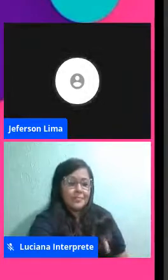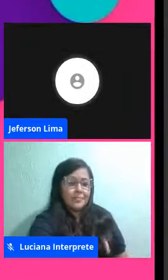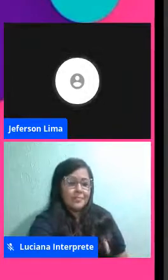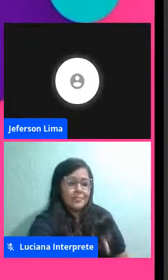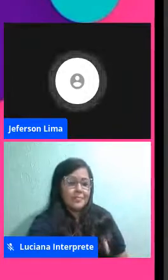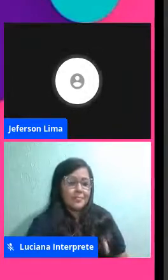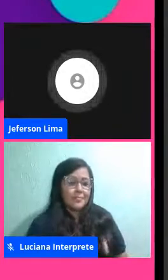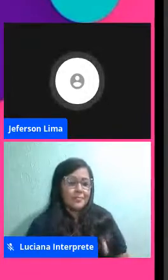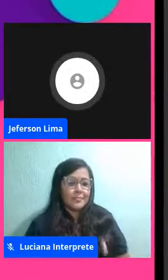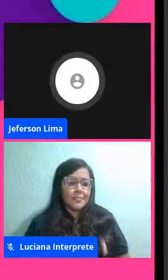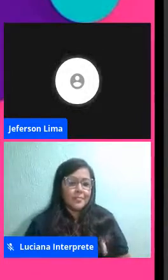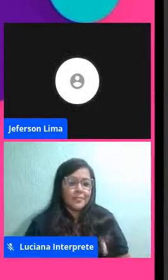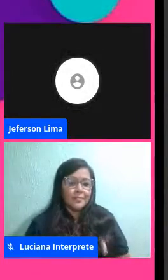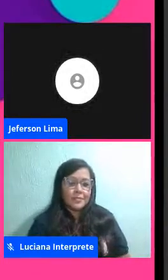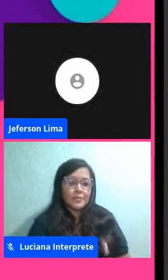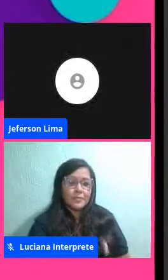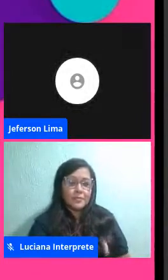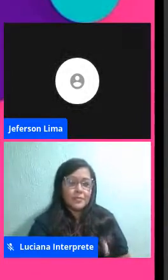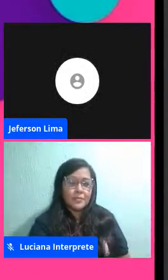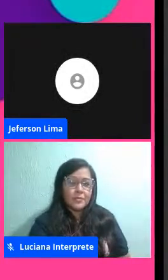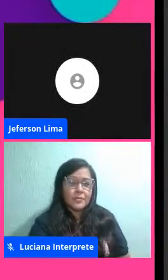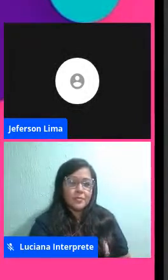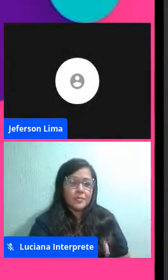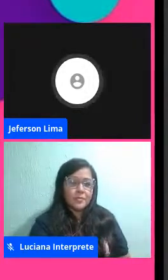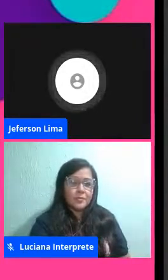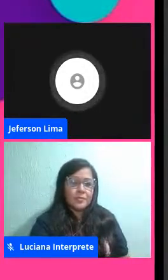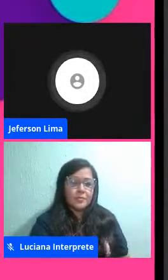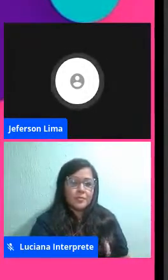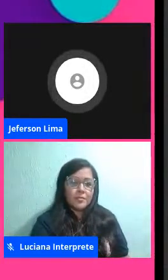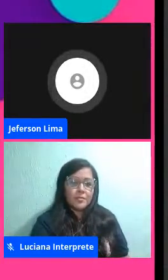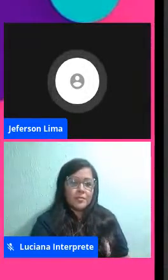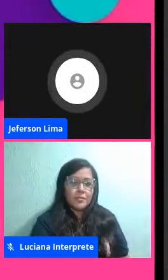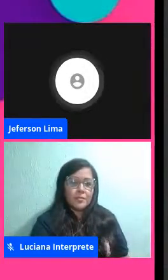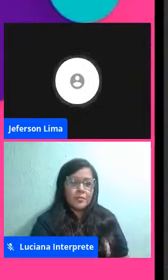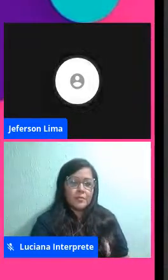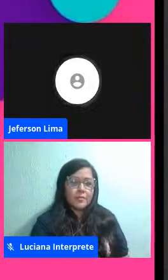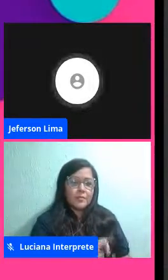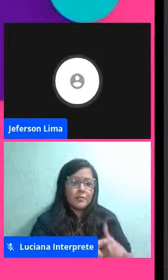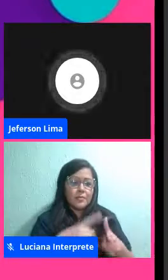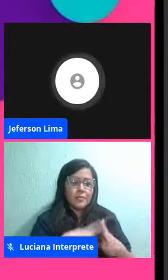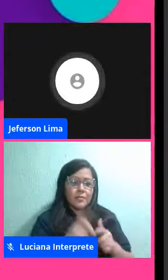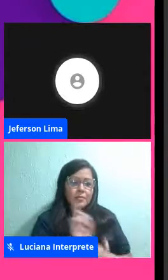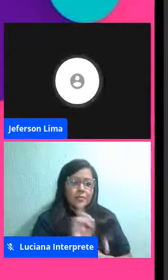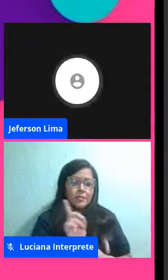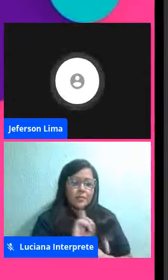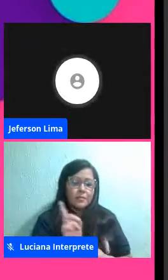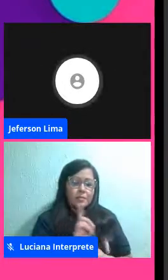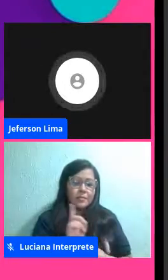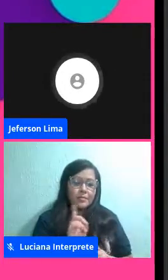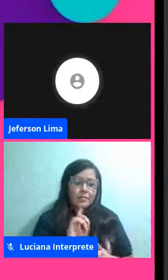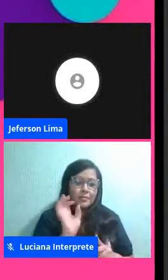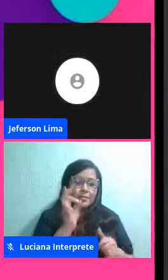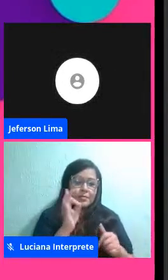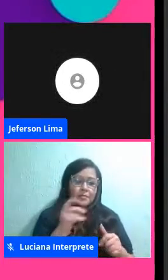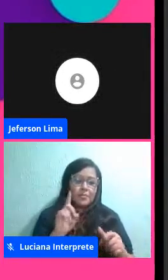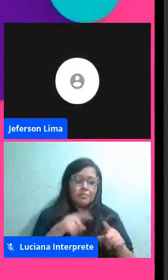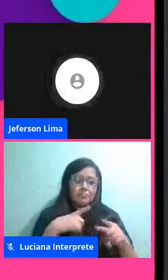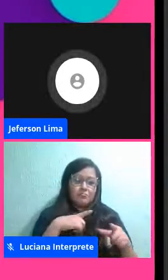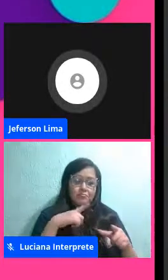Sete. Não, não é um problema, não. Ele está falando que está depreciado. Não lembrava que o body pass estava depreciado,